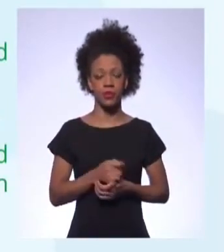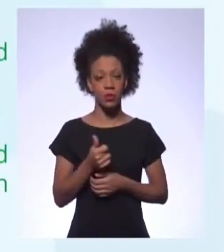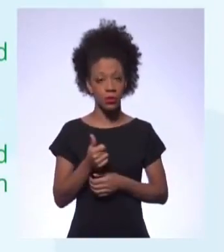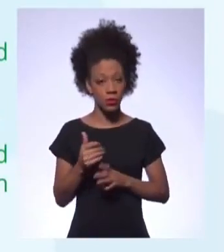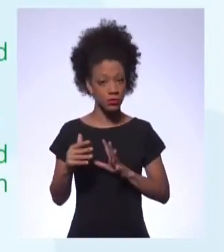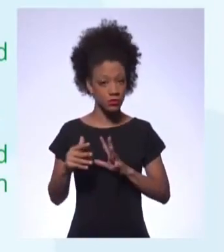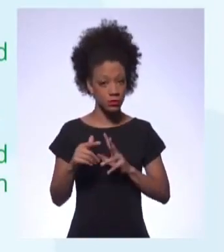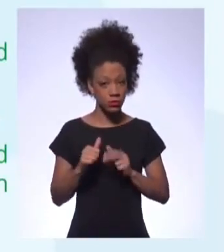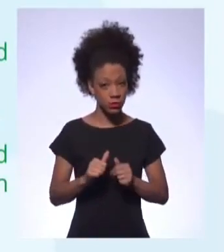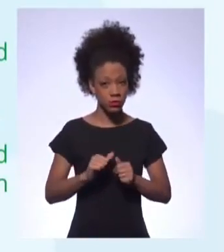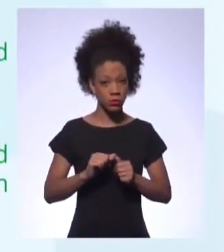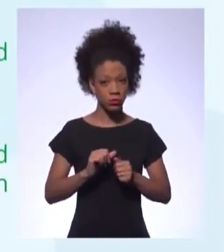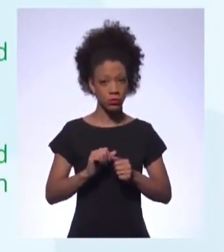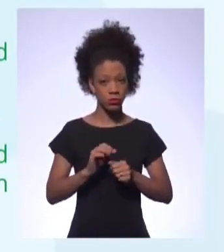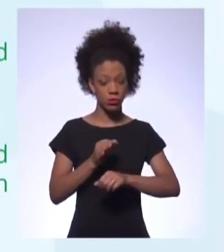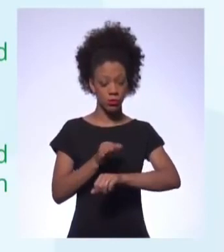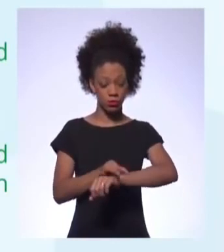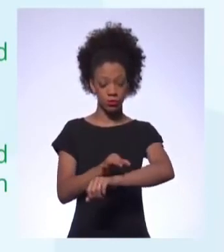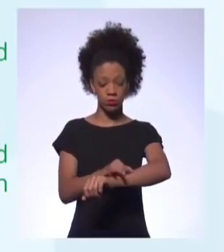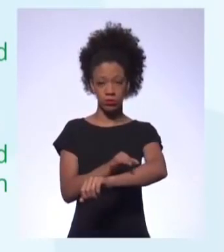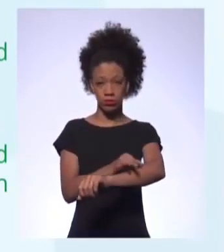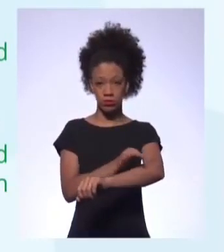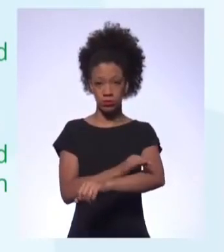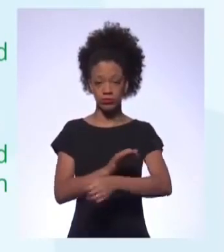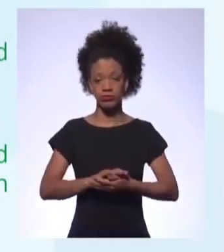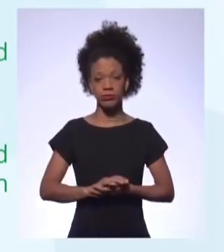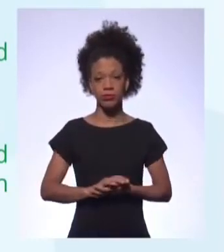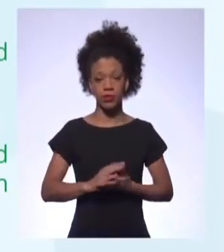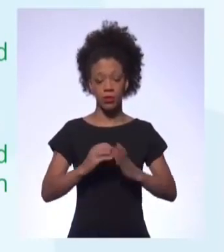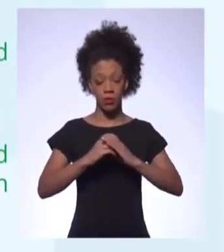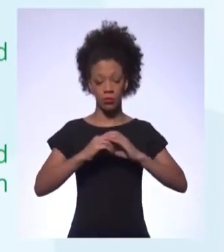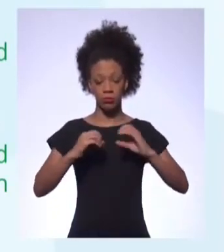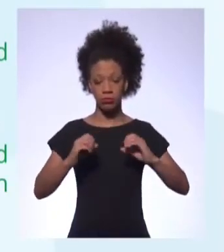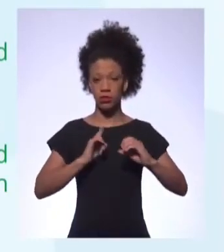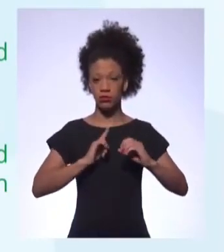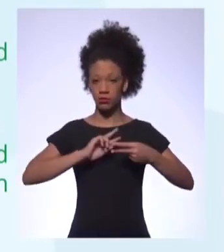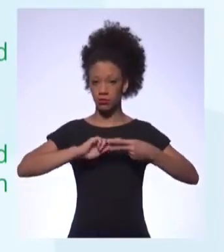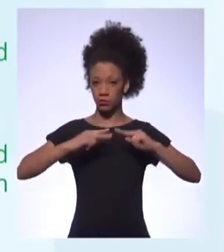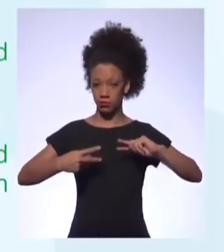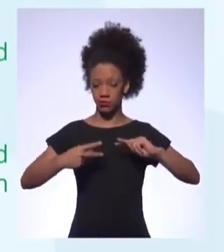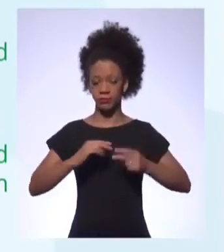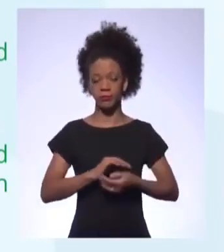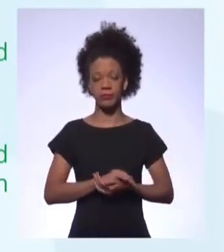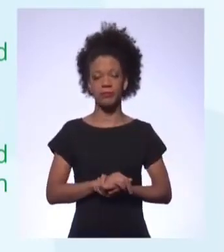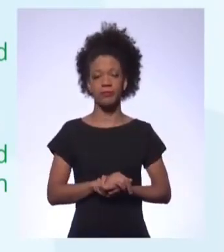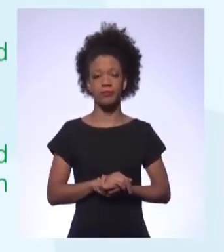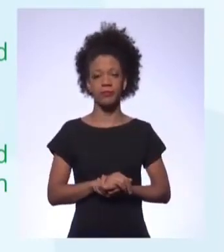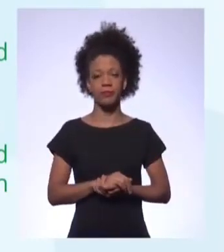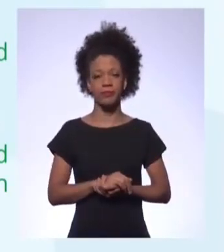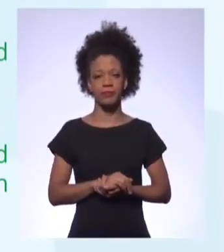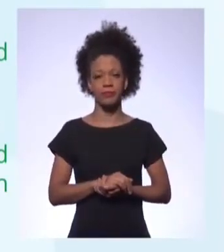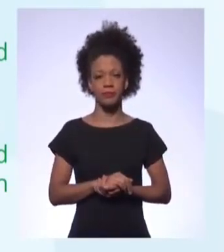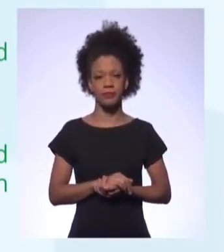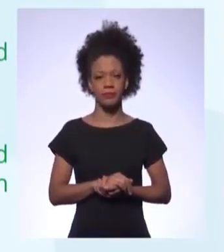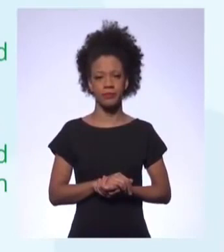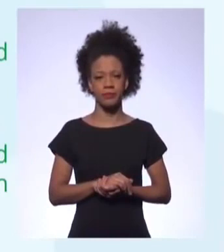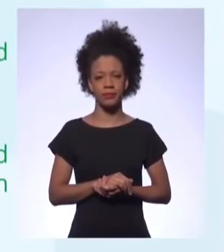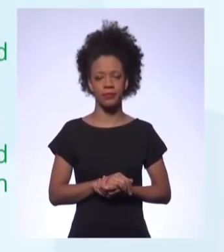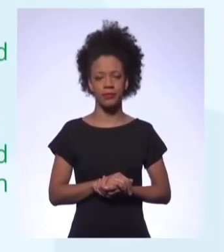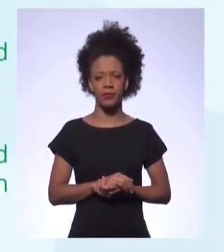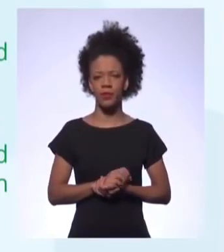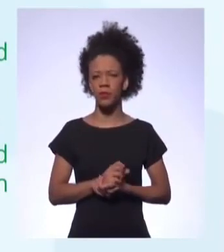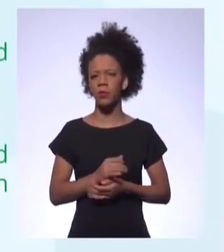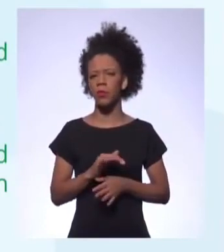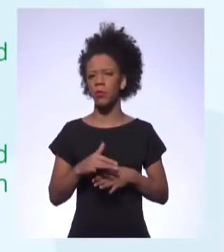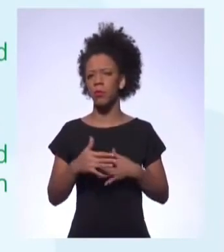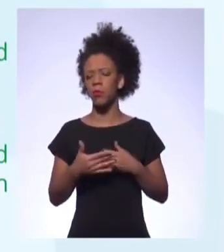toda célula no corpo de uma pessoa tem o DNA. What are the chemical bases of DNA? Quais são